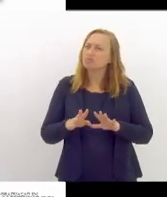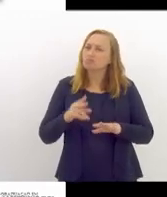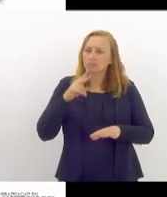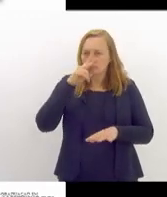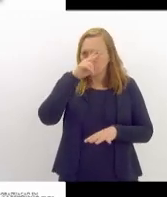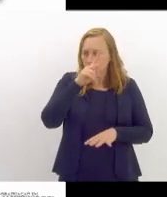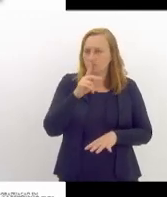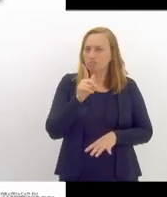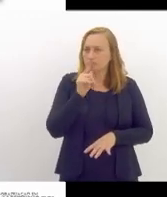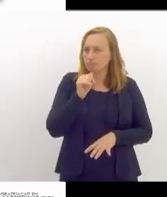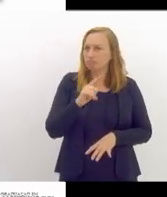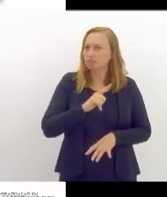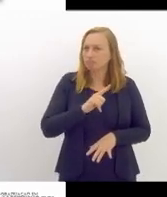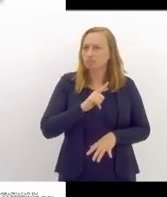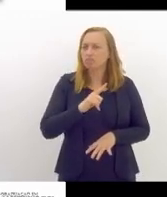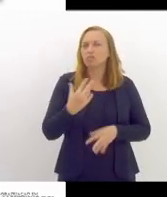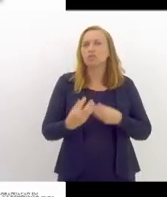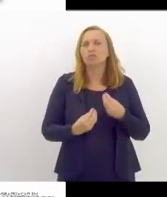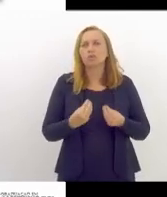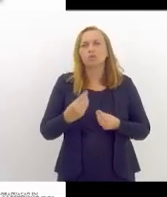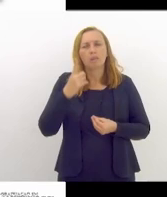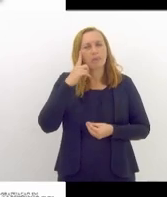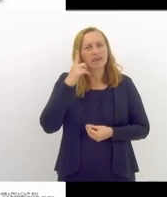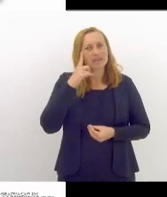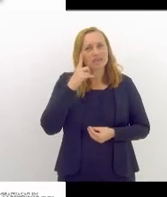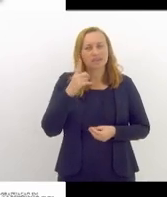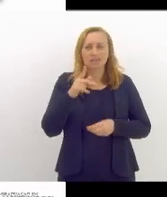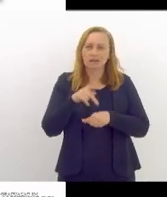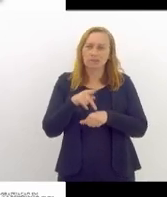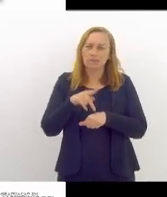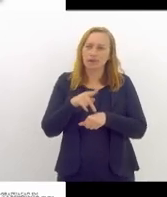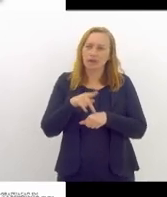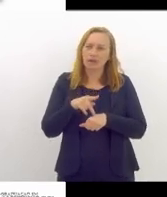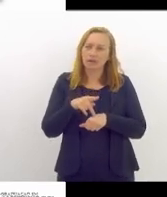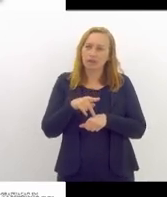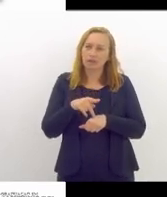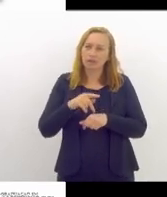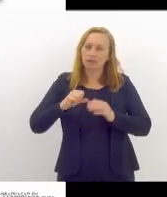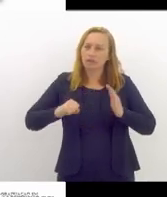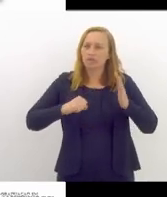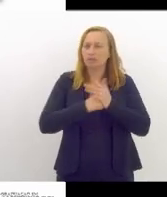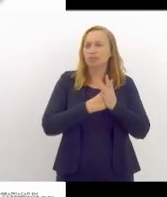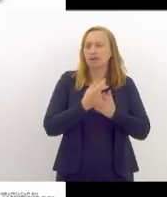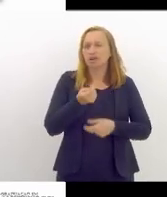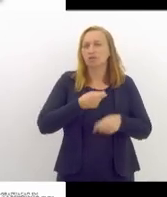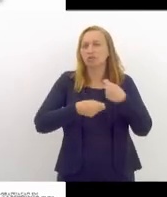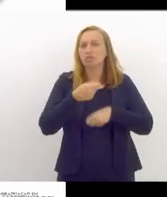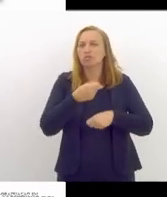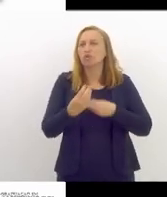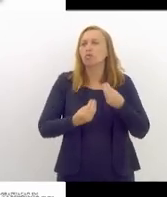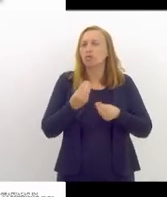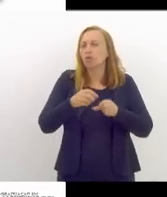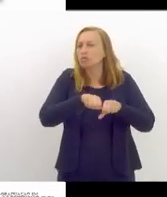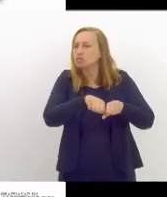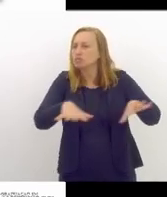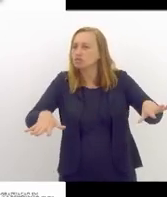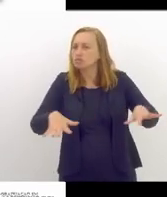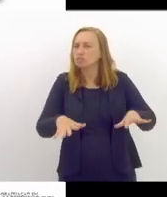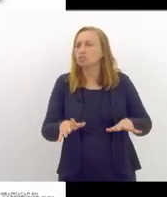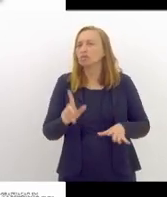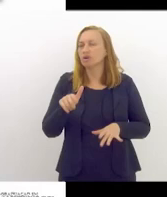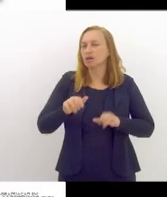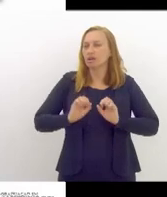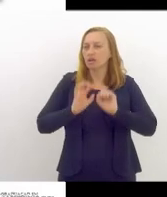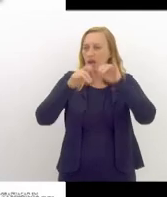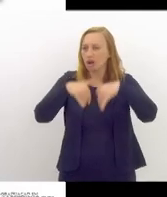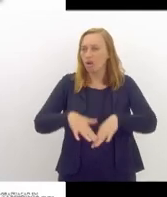na água como é que pensa que essa pedra que a gente jogou seja um impacto na economia como que isso se distribui são essas ondas